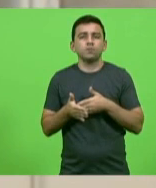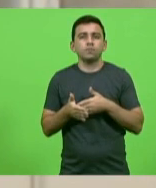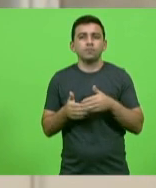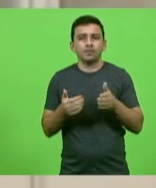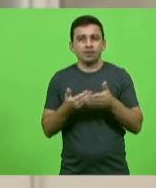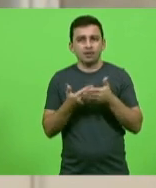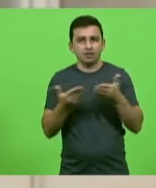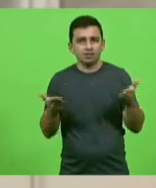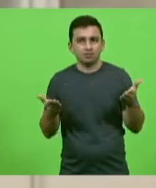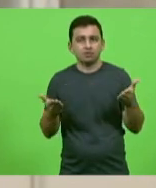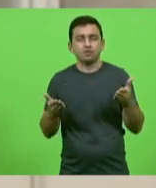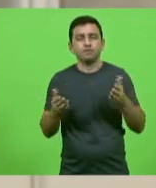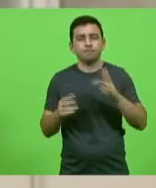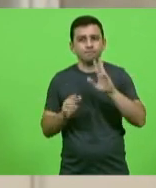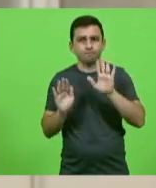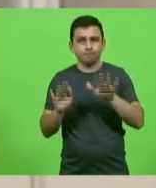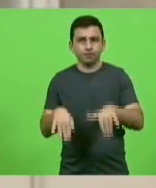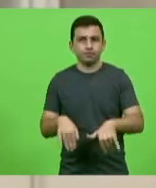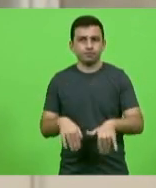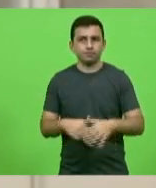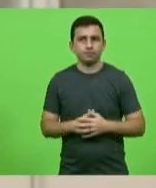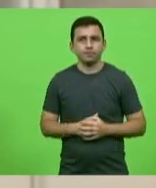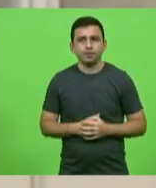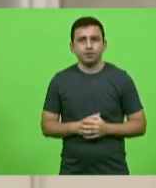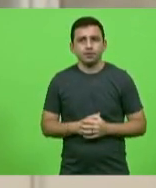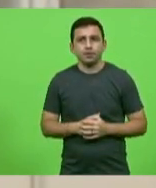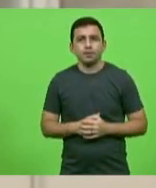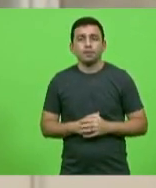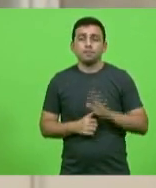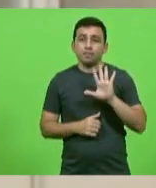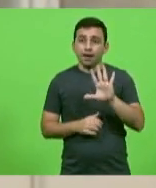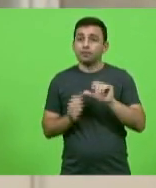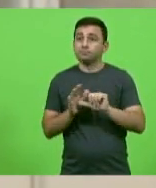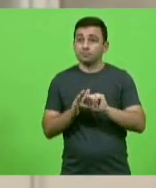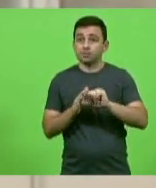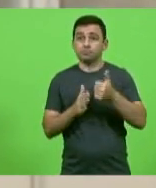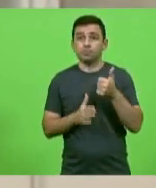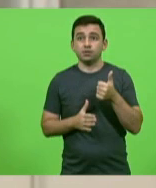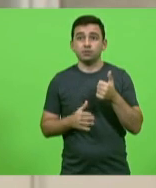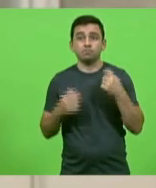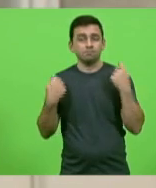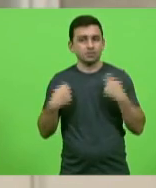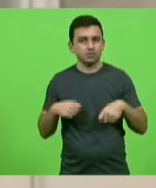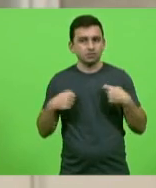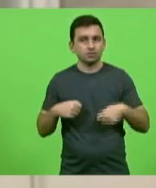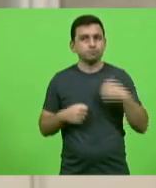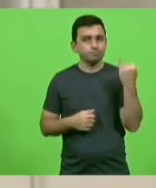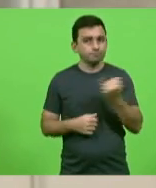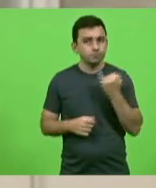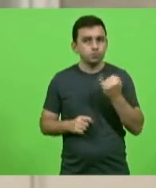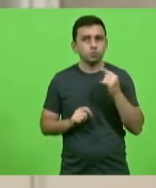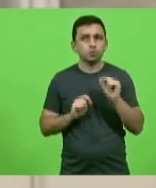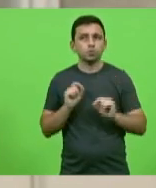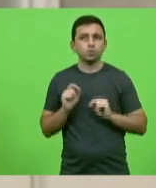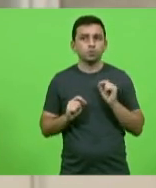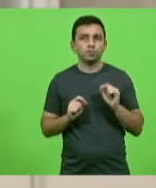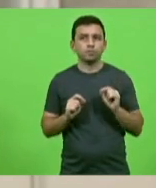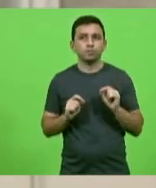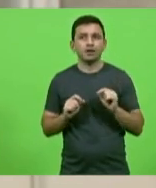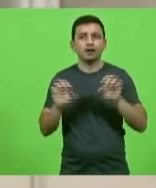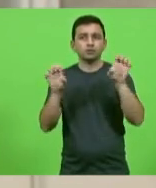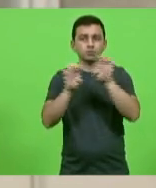impedir a sua consumação para tanto em primeiro lugar é fundamental uma noção